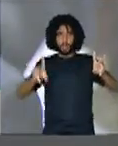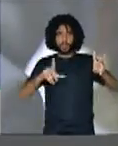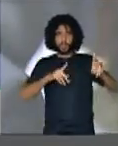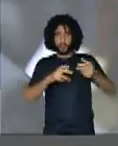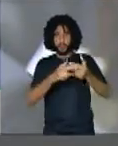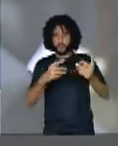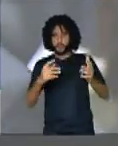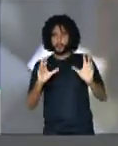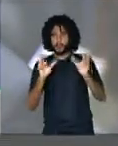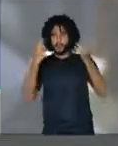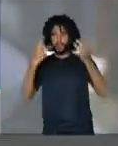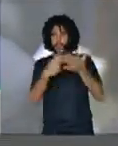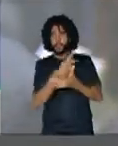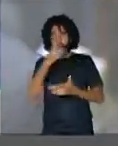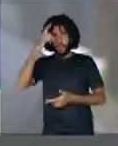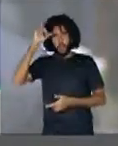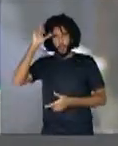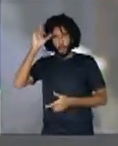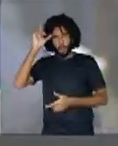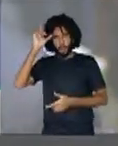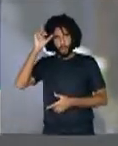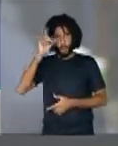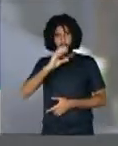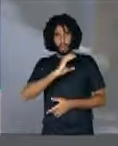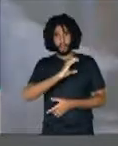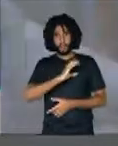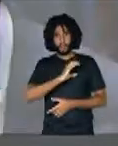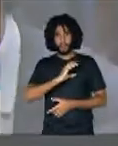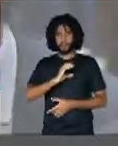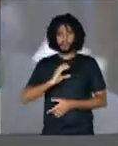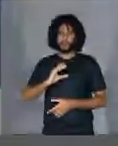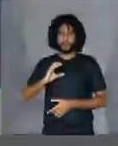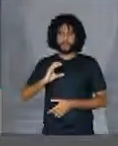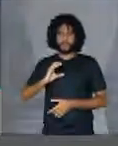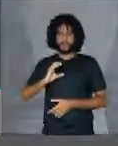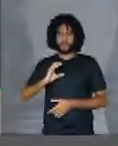espetáculo ontem na Comissão de Justiça dessa Casa. Como vota, como